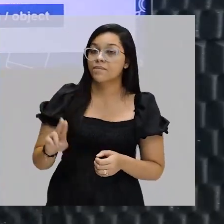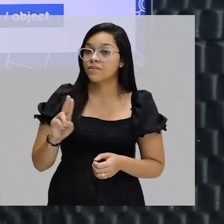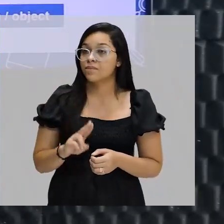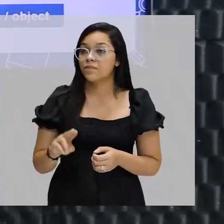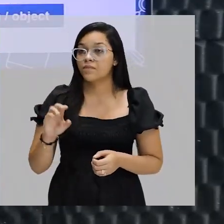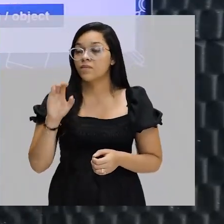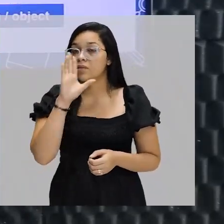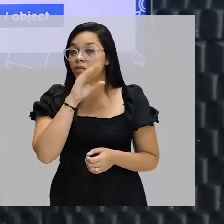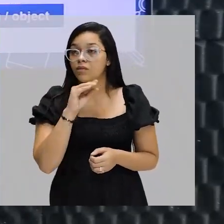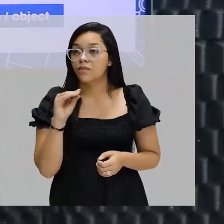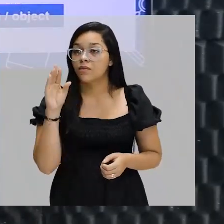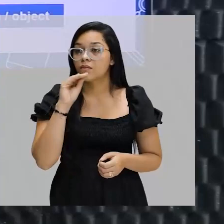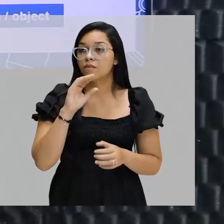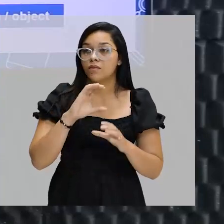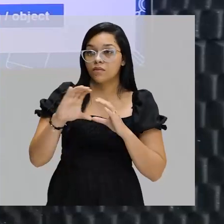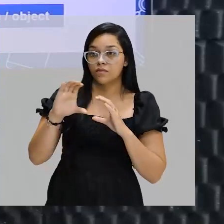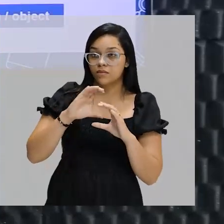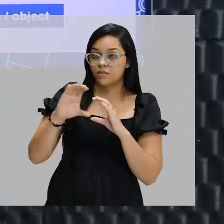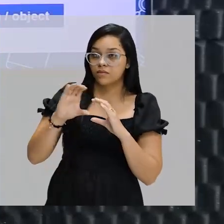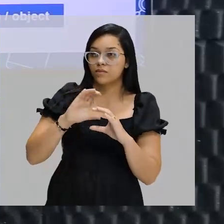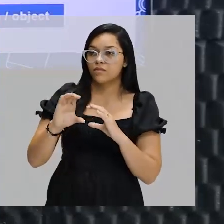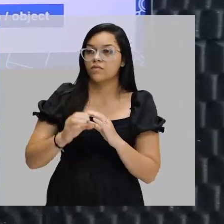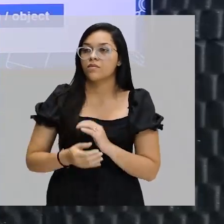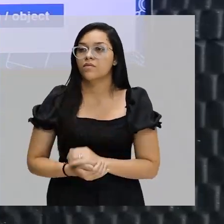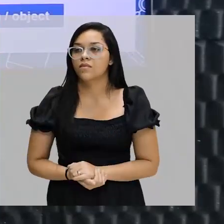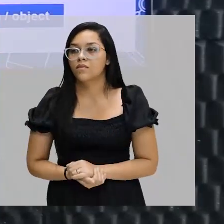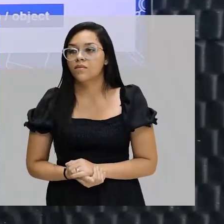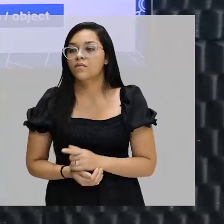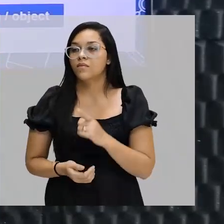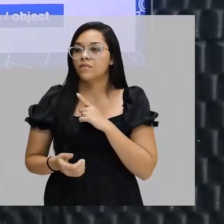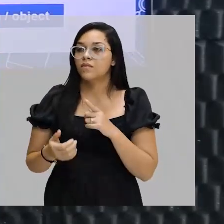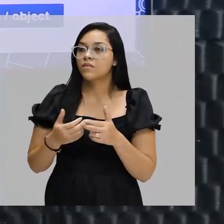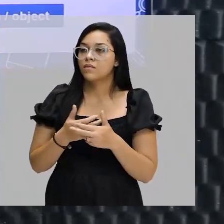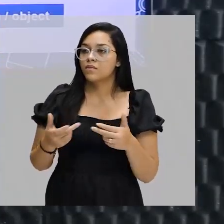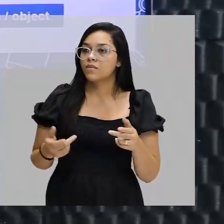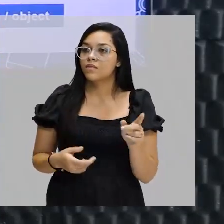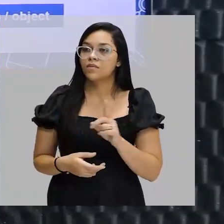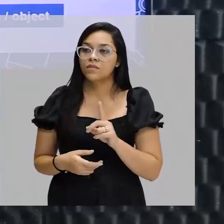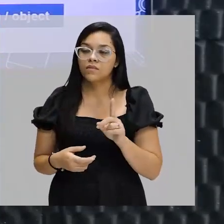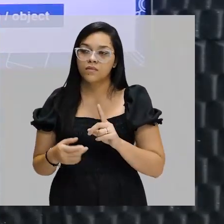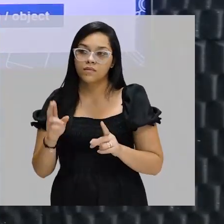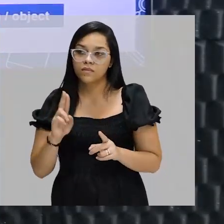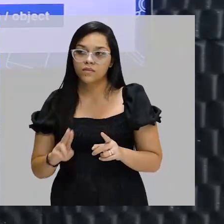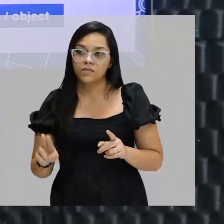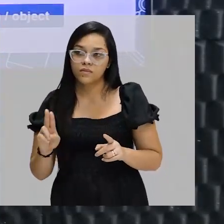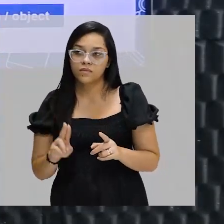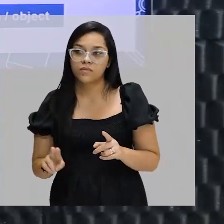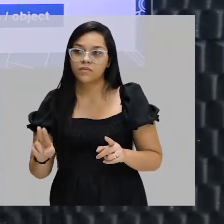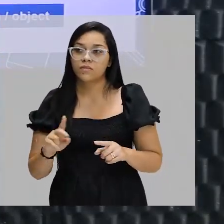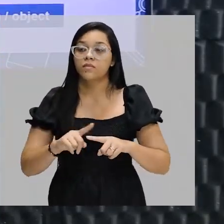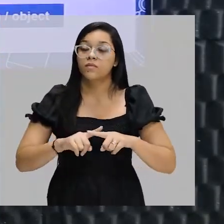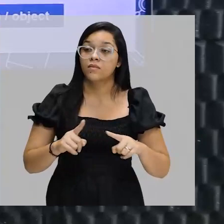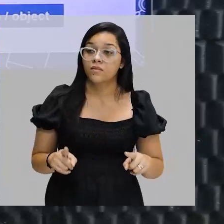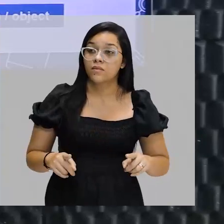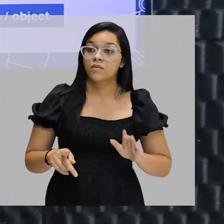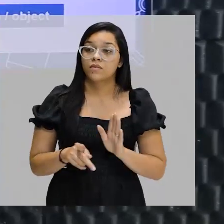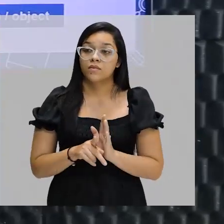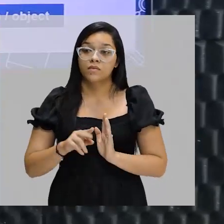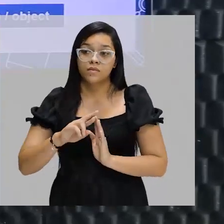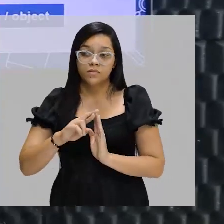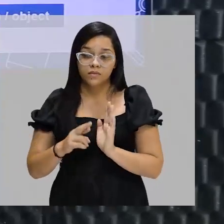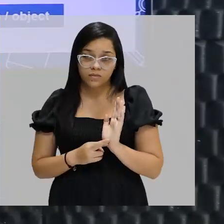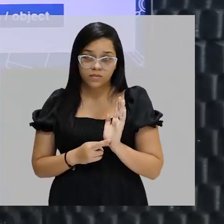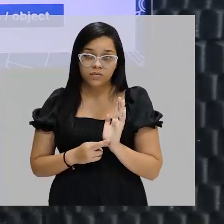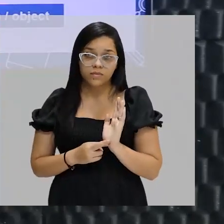na oralidade, na comunicação informal, tá? Mesmo com os nativos, ele não é muito utilizado, não. Mas, em termos de padrão da